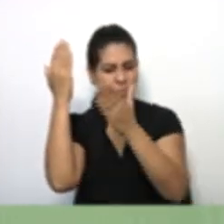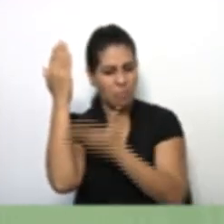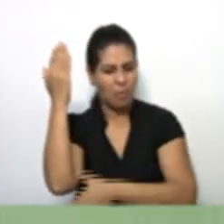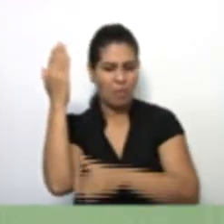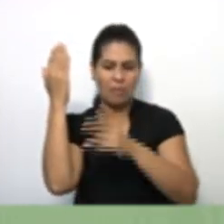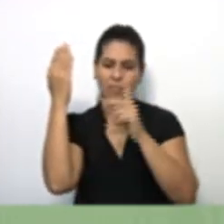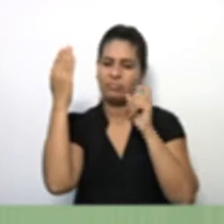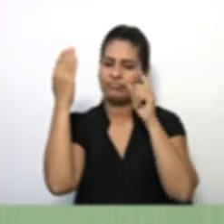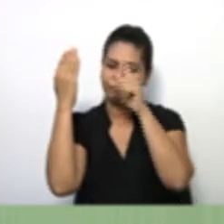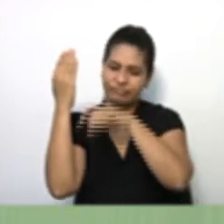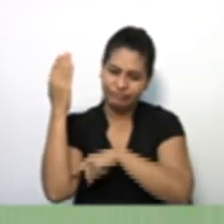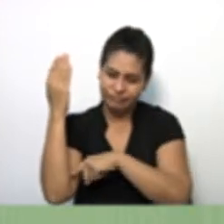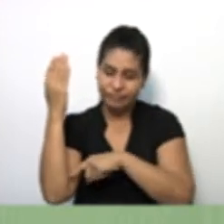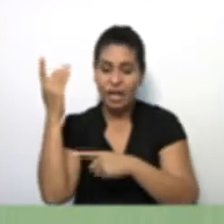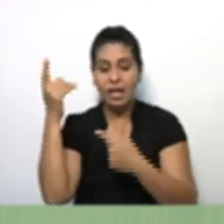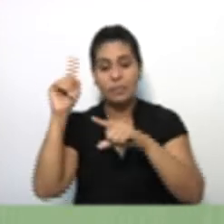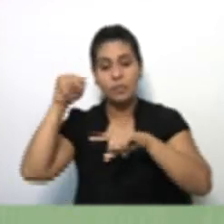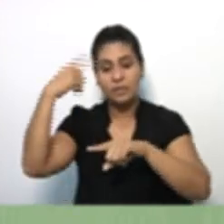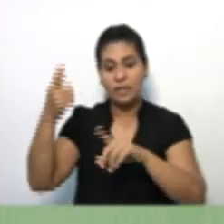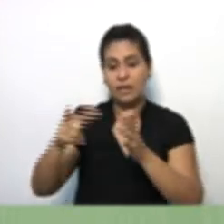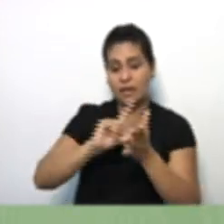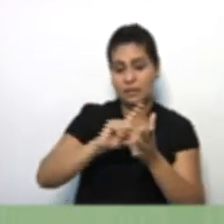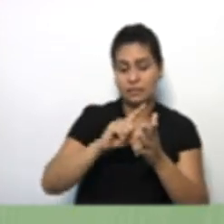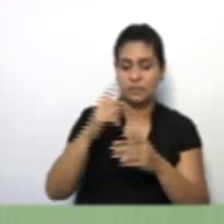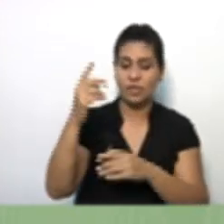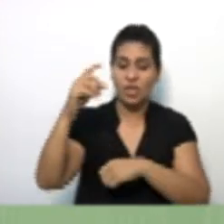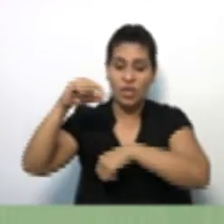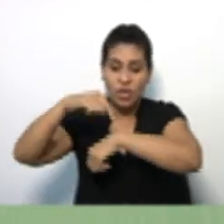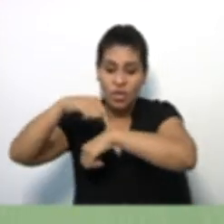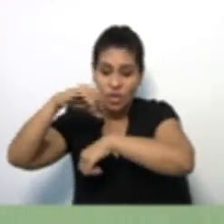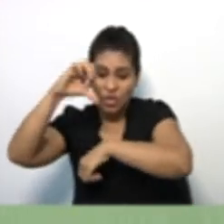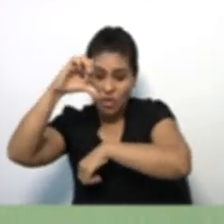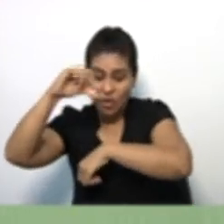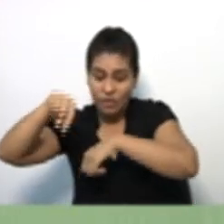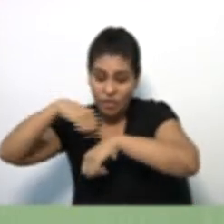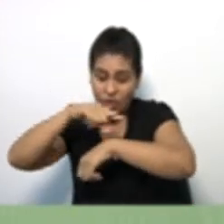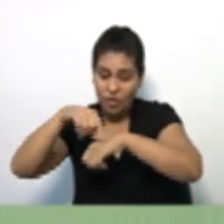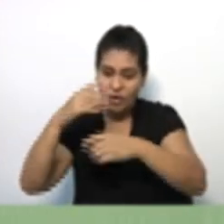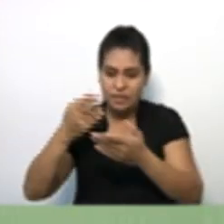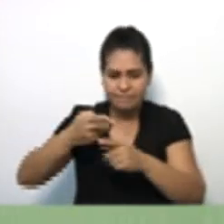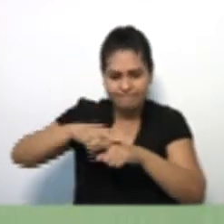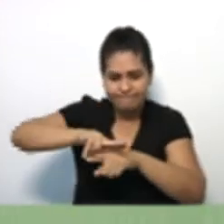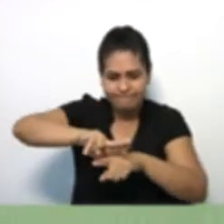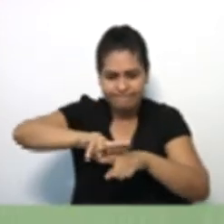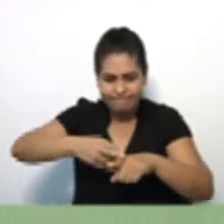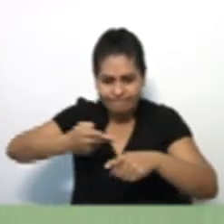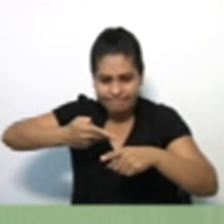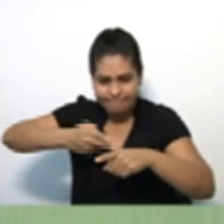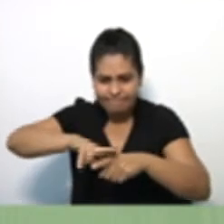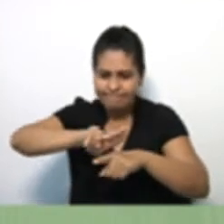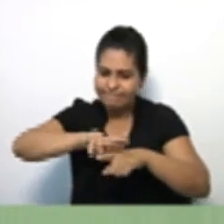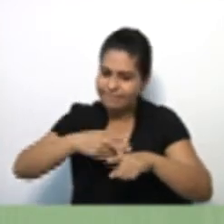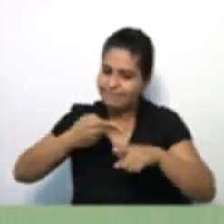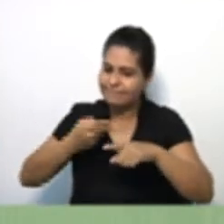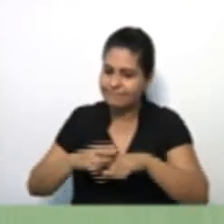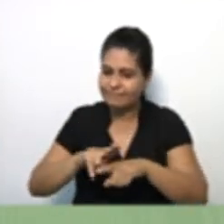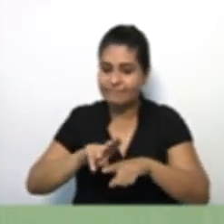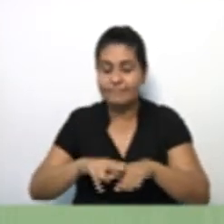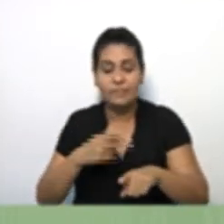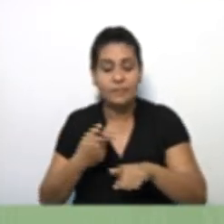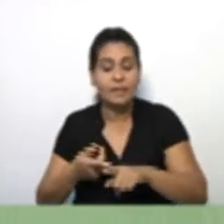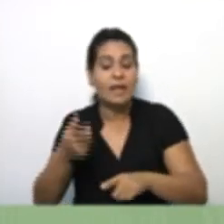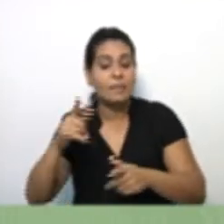machado para depois ele simplesmente cortar essa árvore de uma vez. O quê? Ele fez o quê? Construiu meios, criou meios para